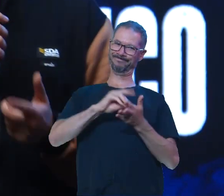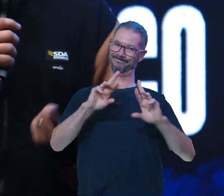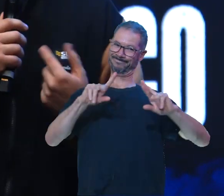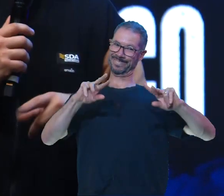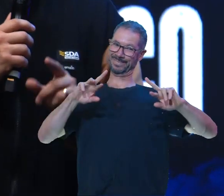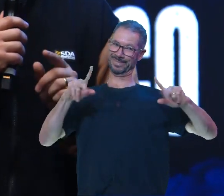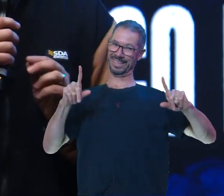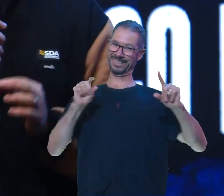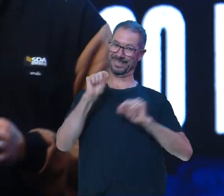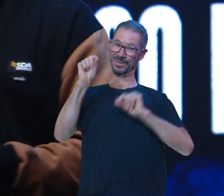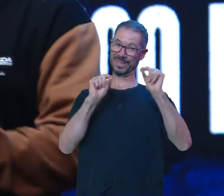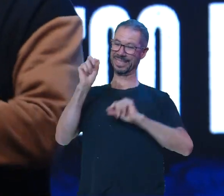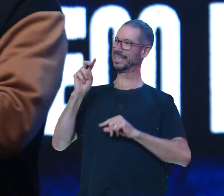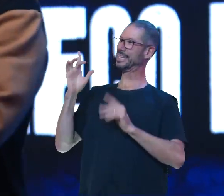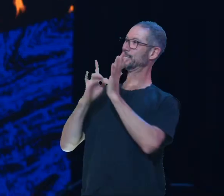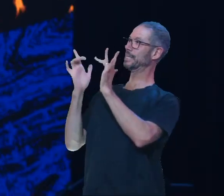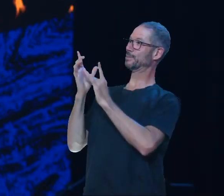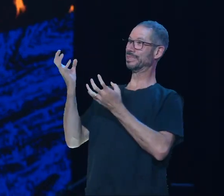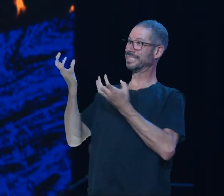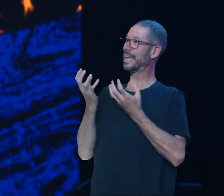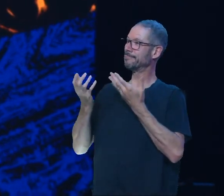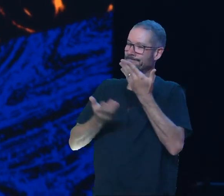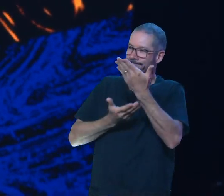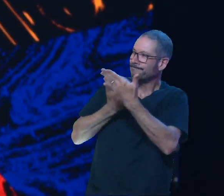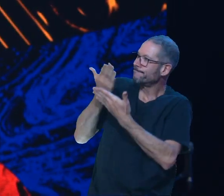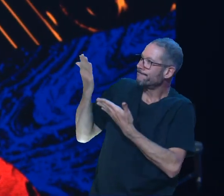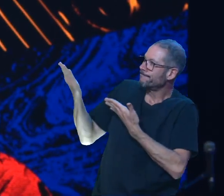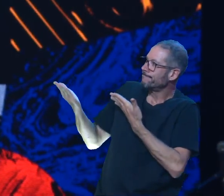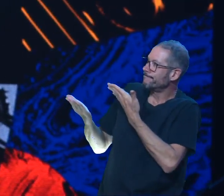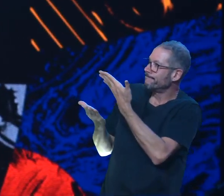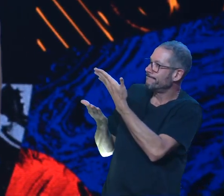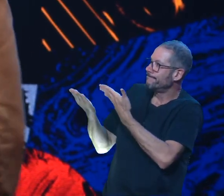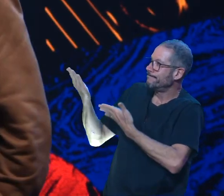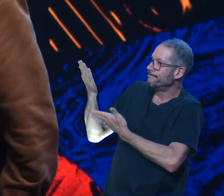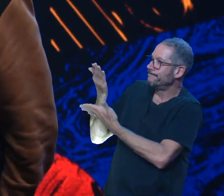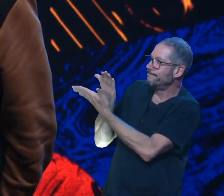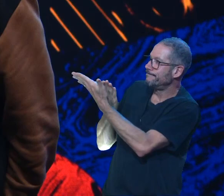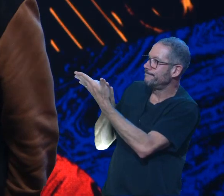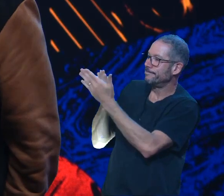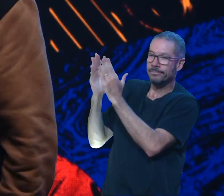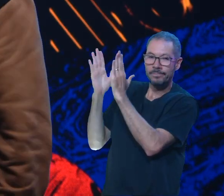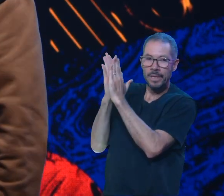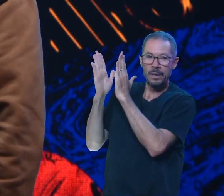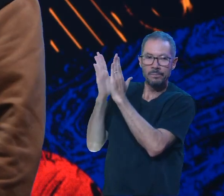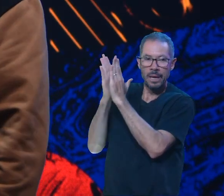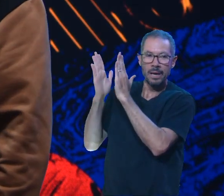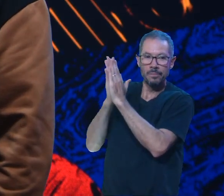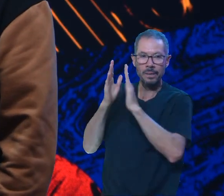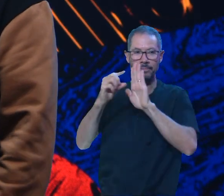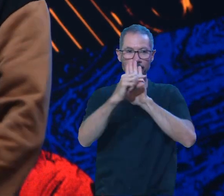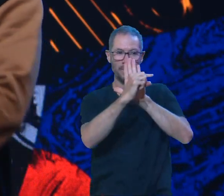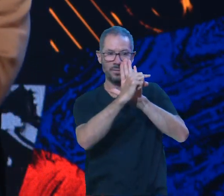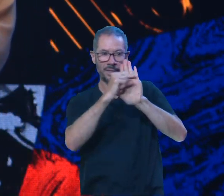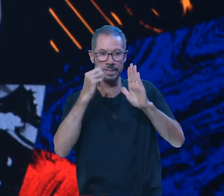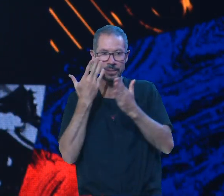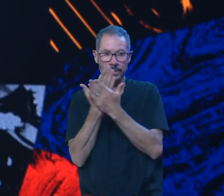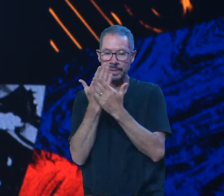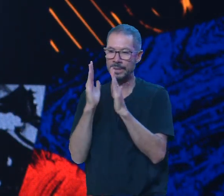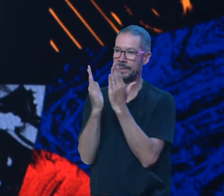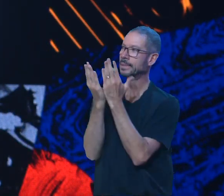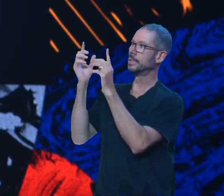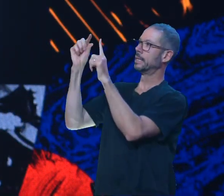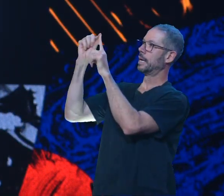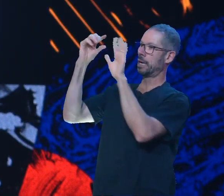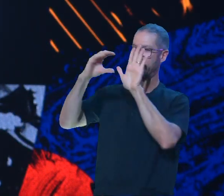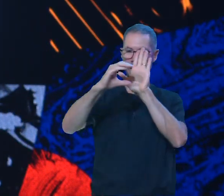Senhor espera, na verdade, de nós é um relacionamento. É dia após dia, oração após oração, versículo após versículo,